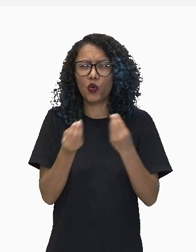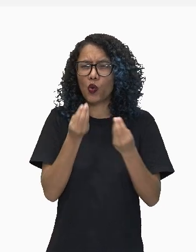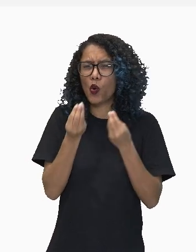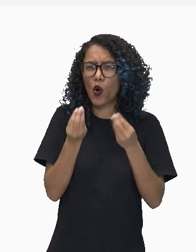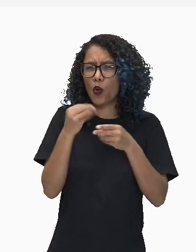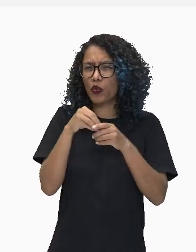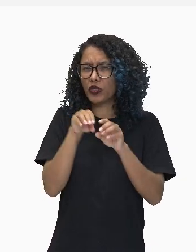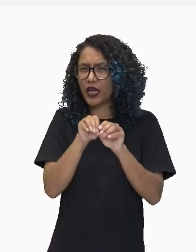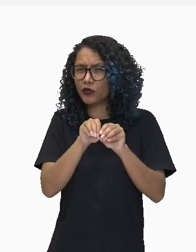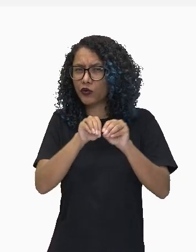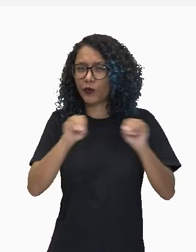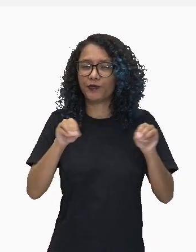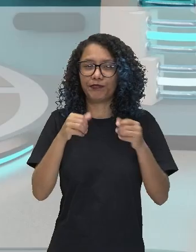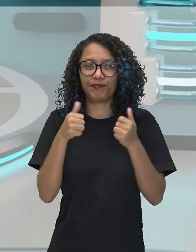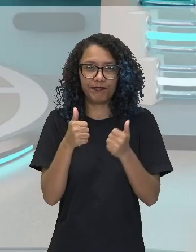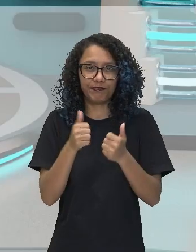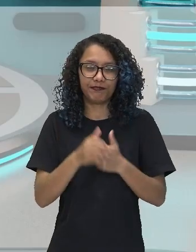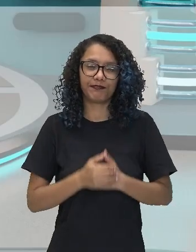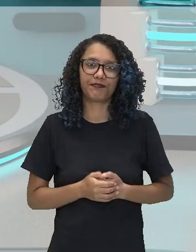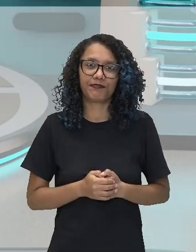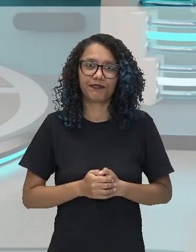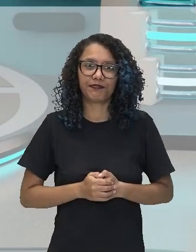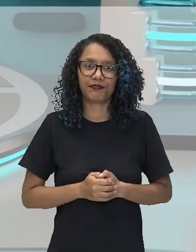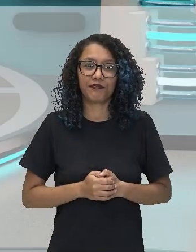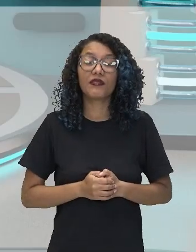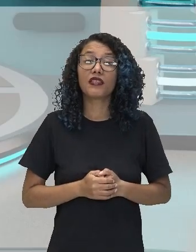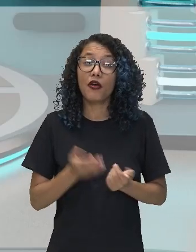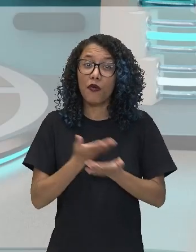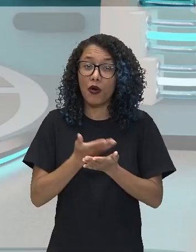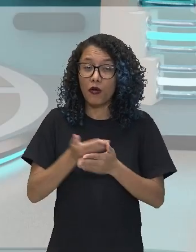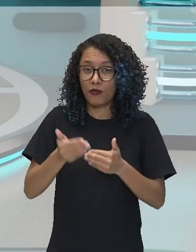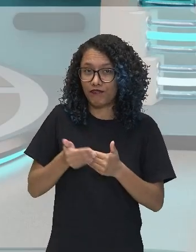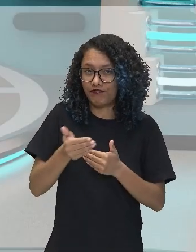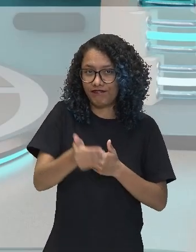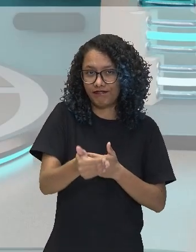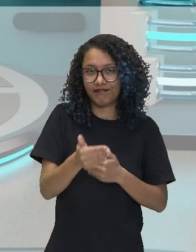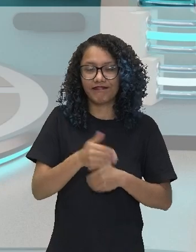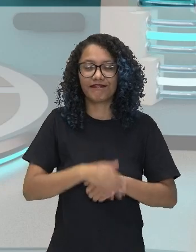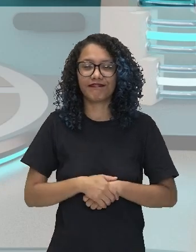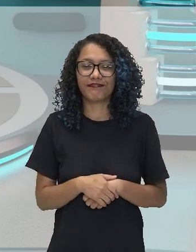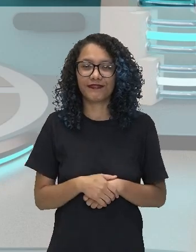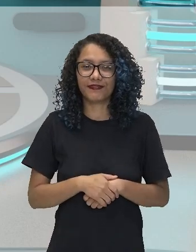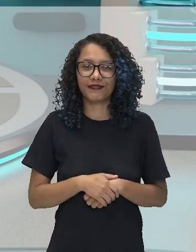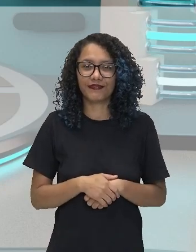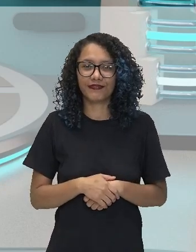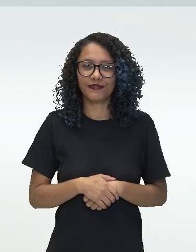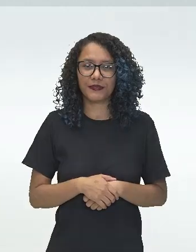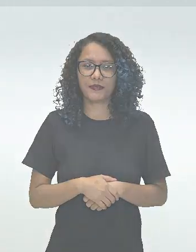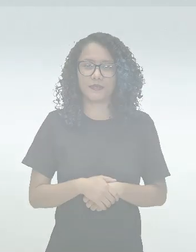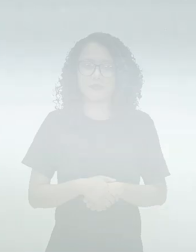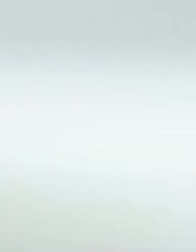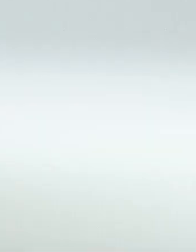complementos diretos e indiretos. Sem mais delongas, vamos para a nossa aula.